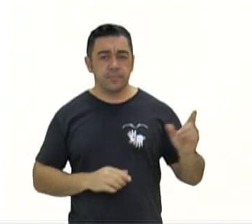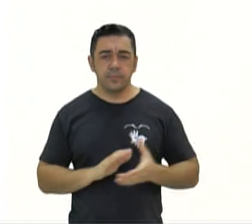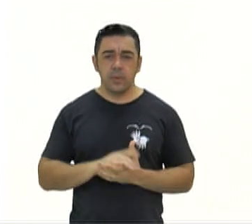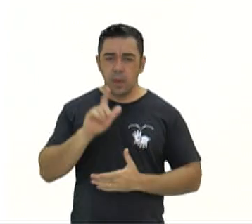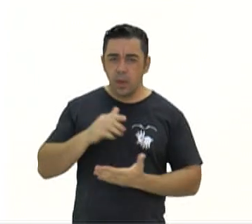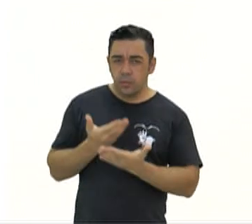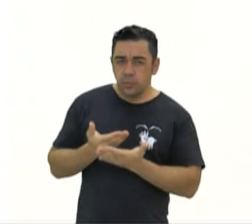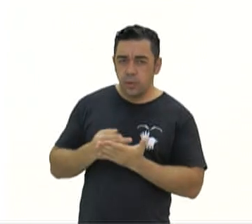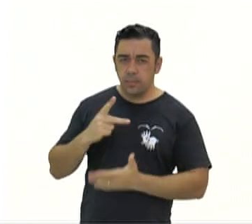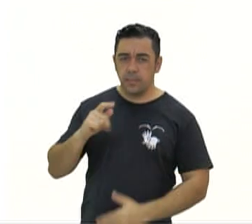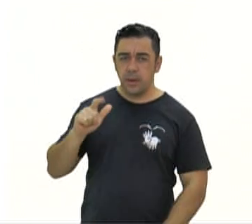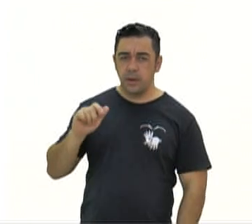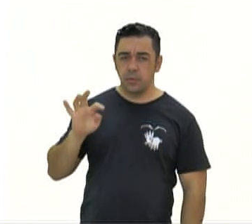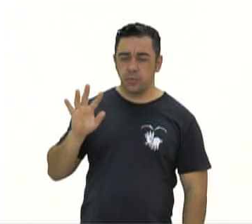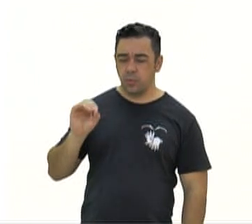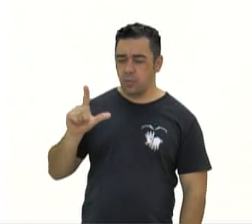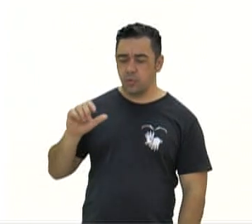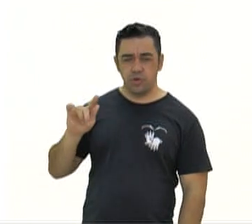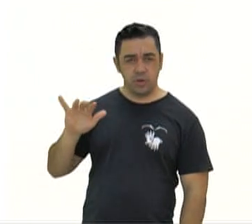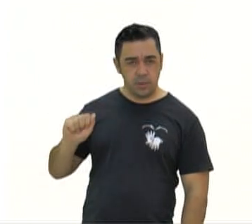pela paleontologia?